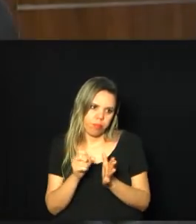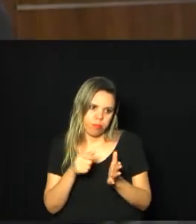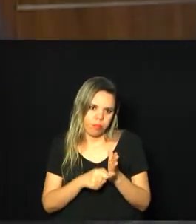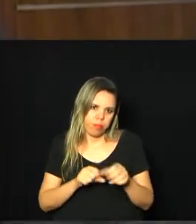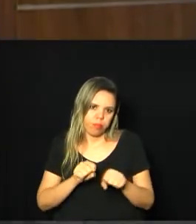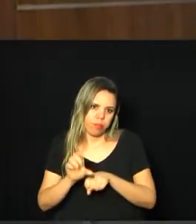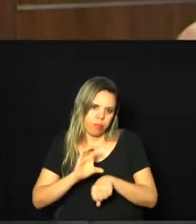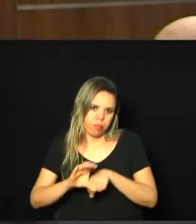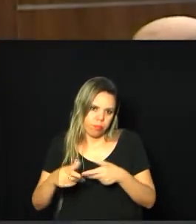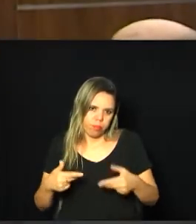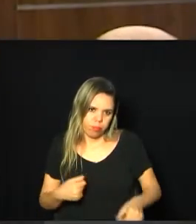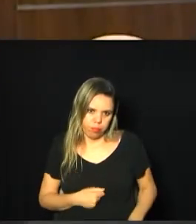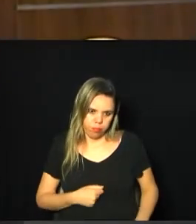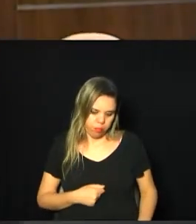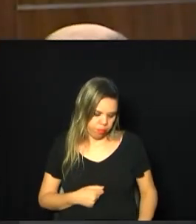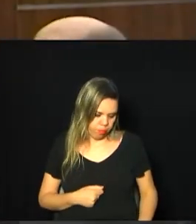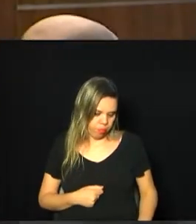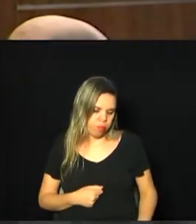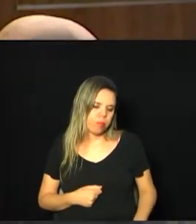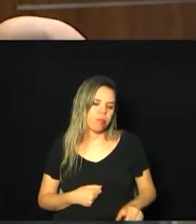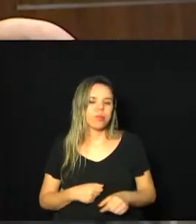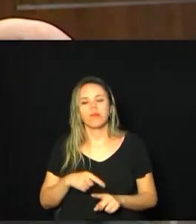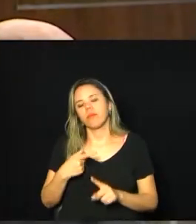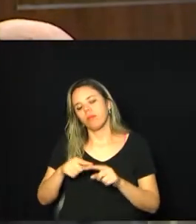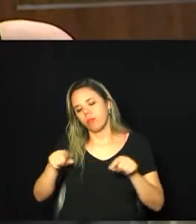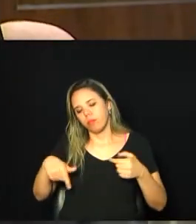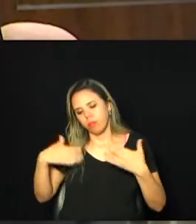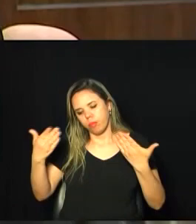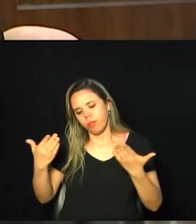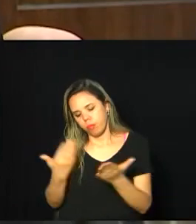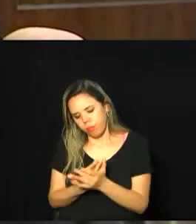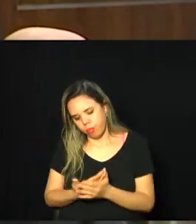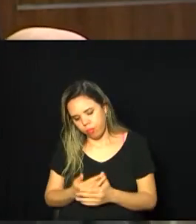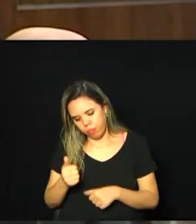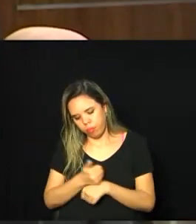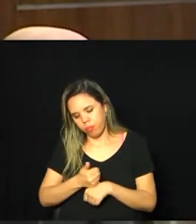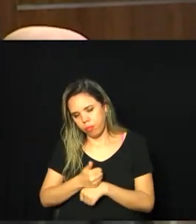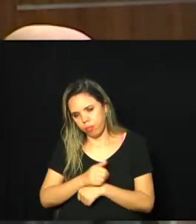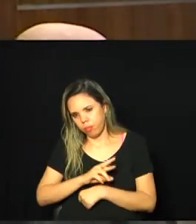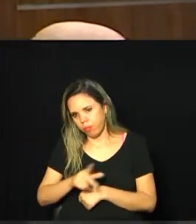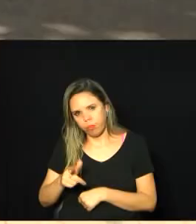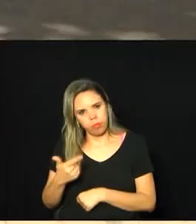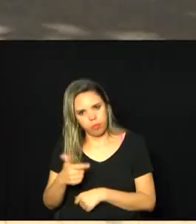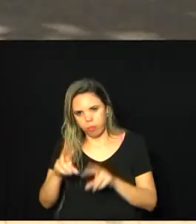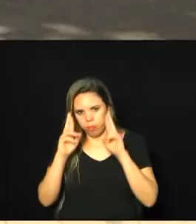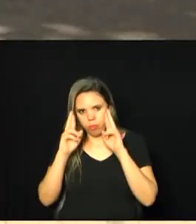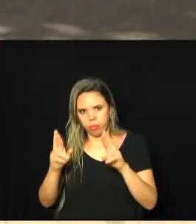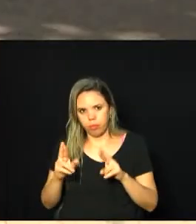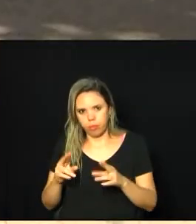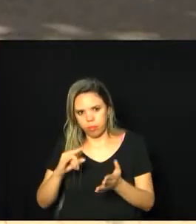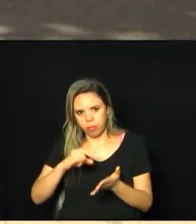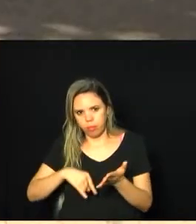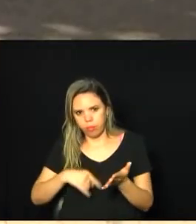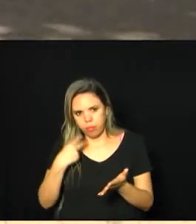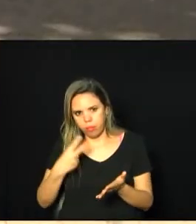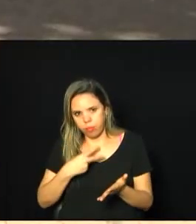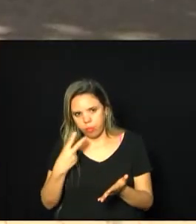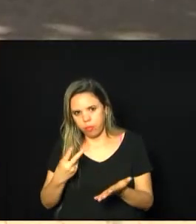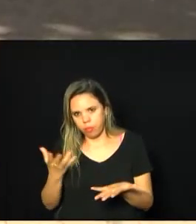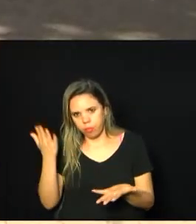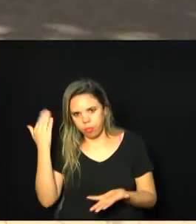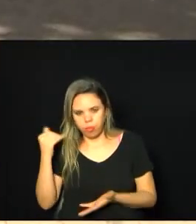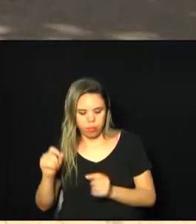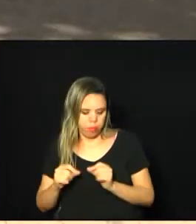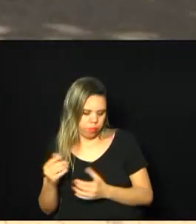formação, a estudo, atividades extra classe, parte da categoria não está sendo respeitada. No requerimento, o vereador ainda quer